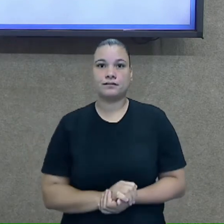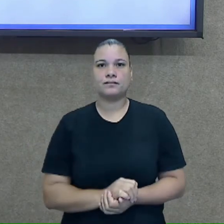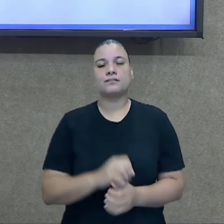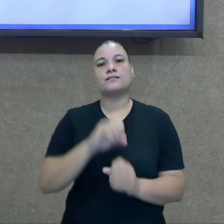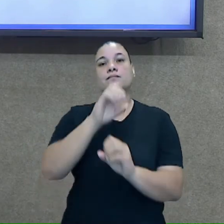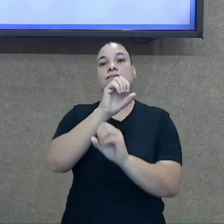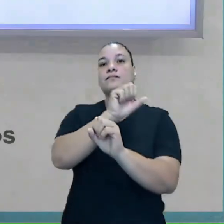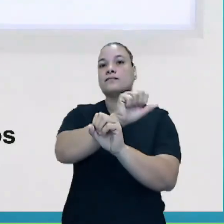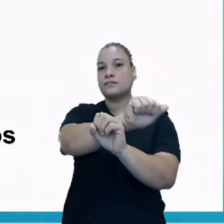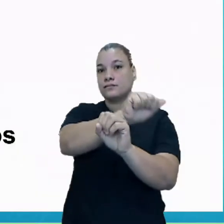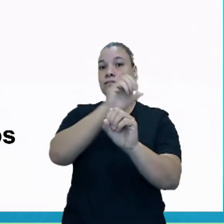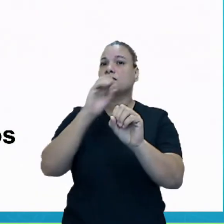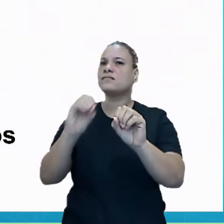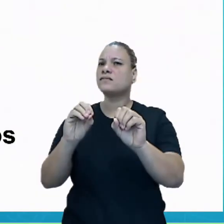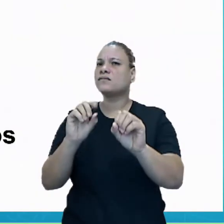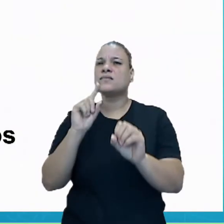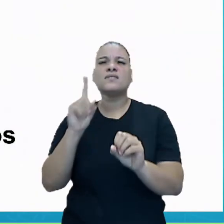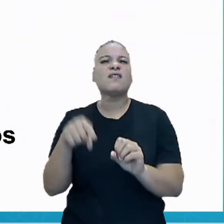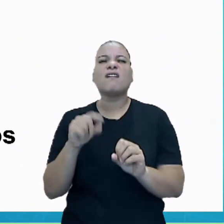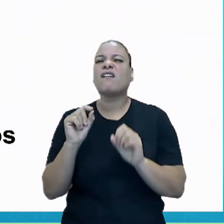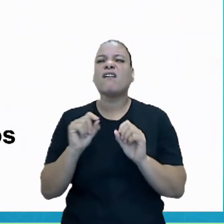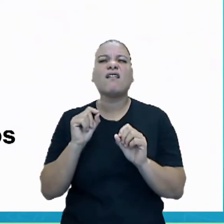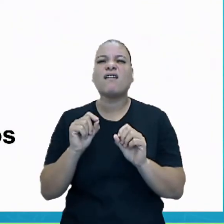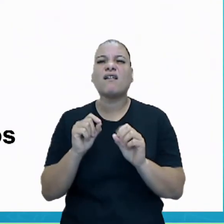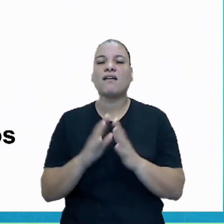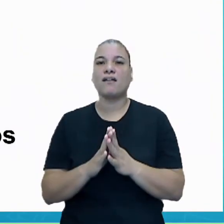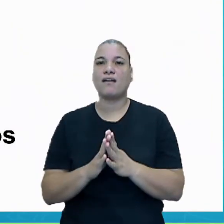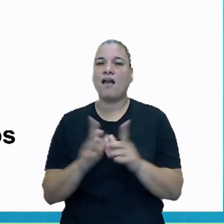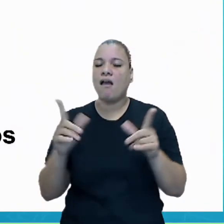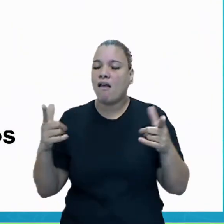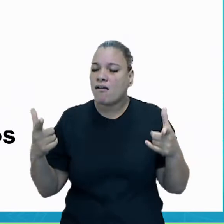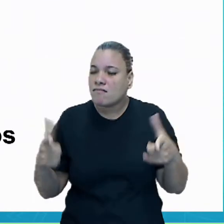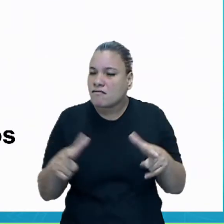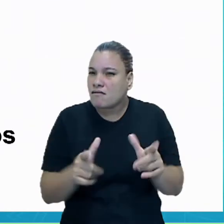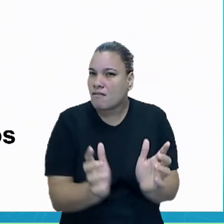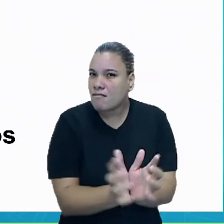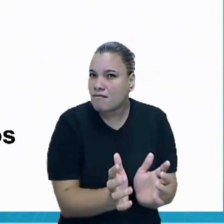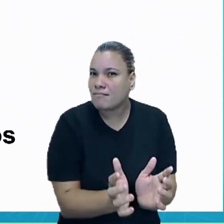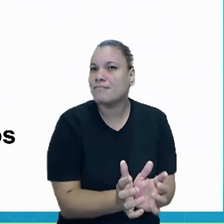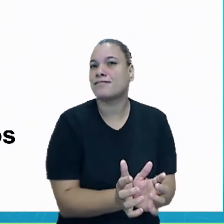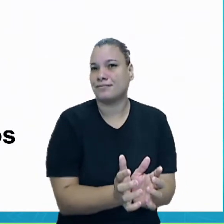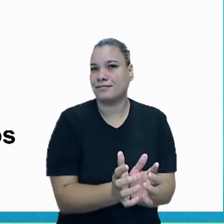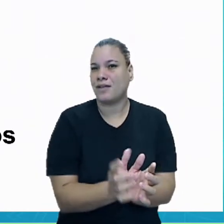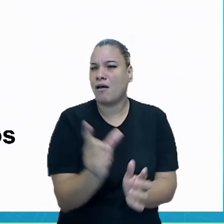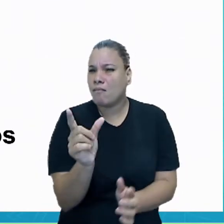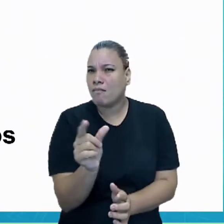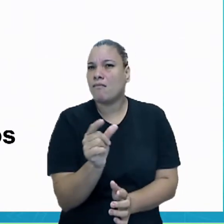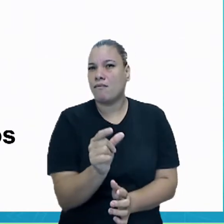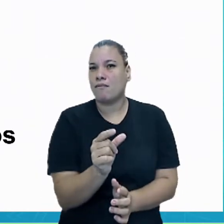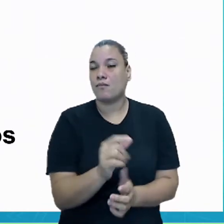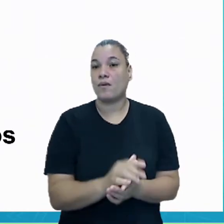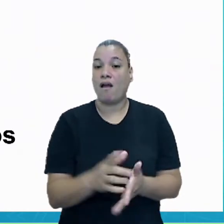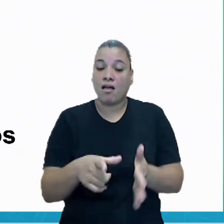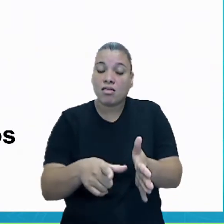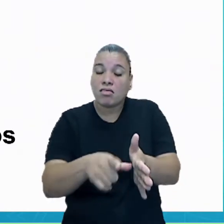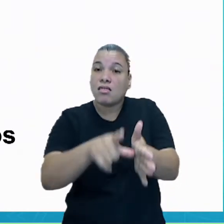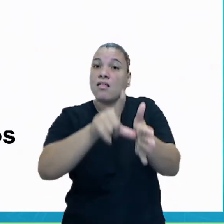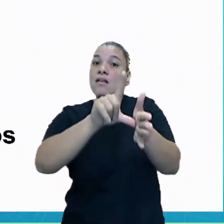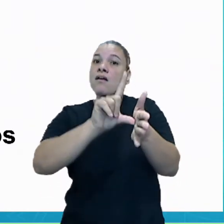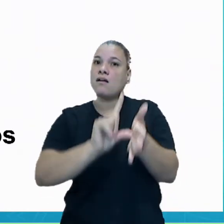é a menor classe gramatical. Isso, antecede um substantivo. Isso, essa palavra que fica aqui, ó,